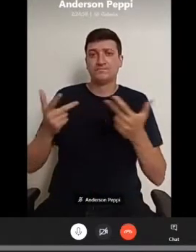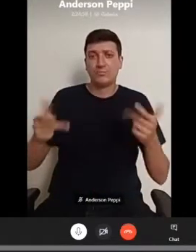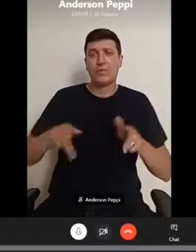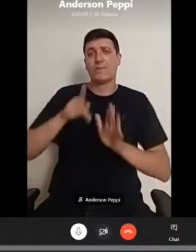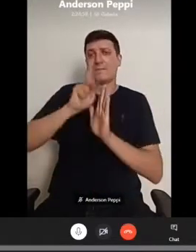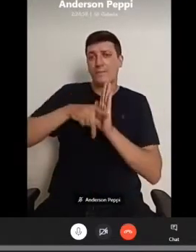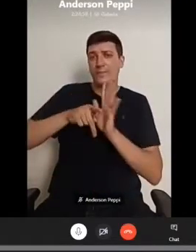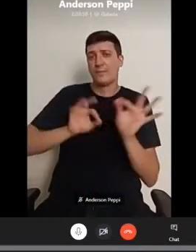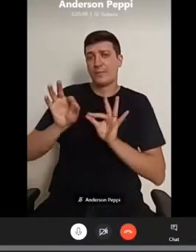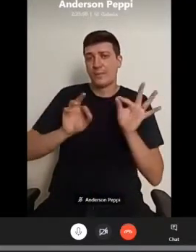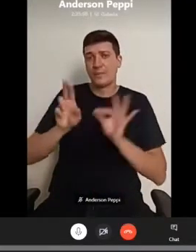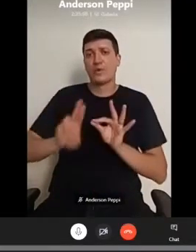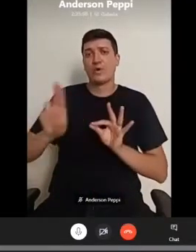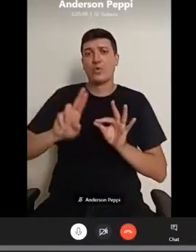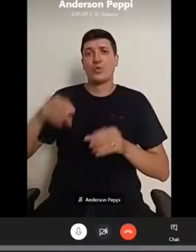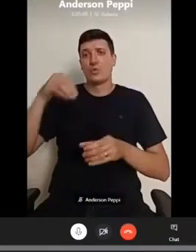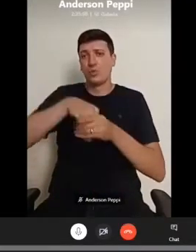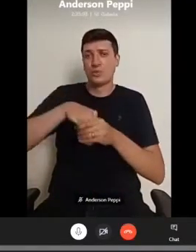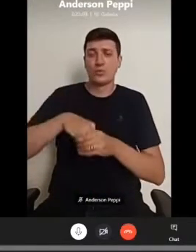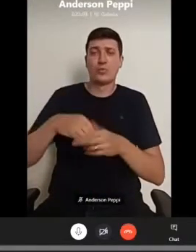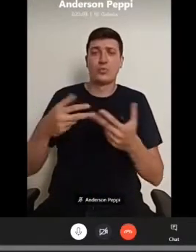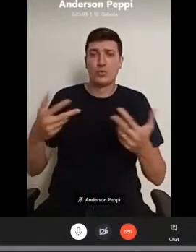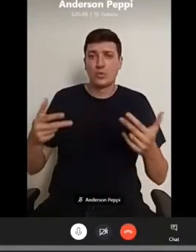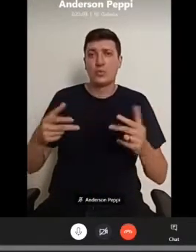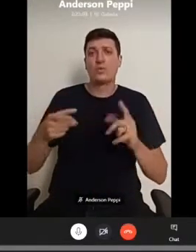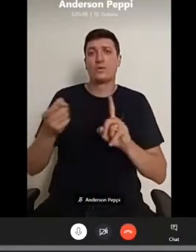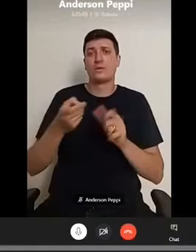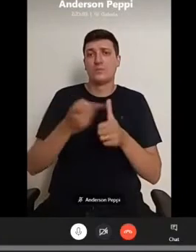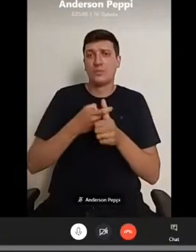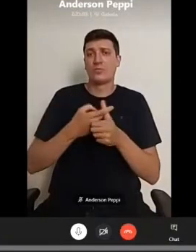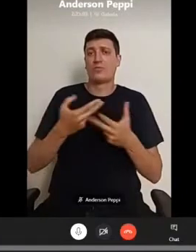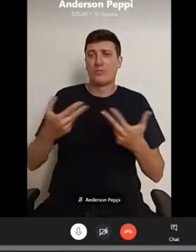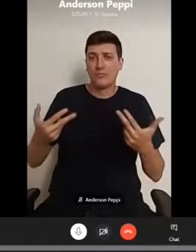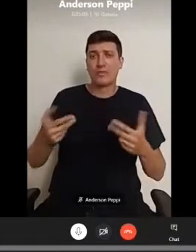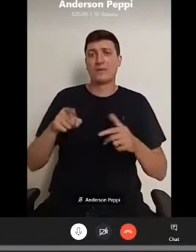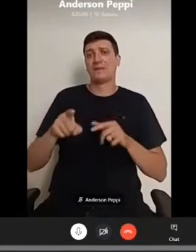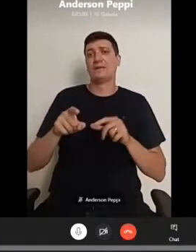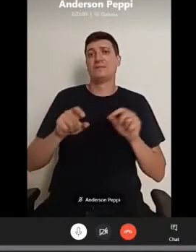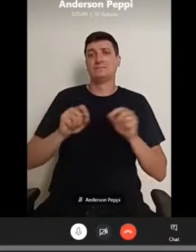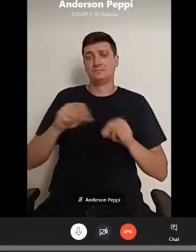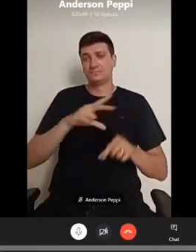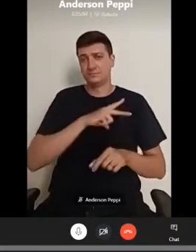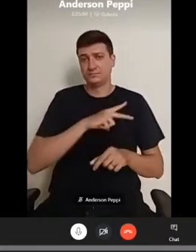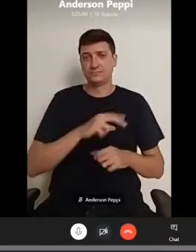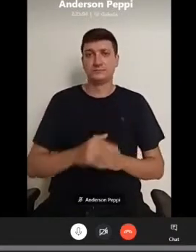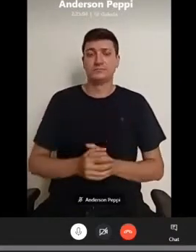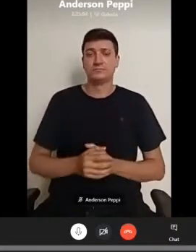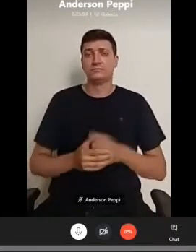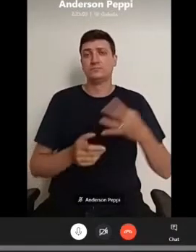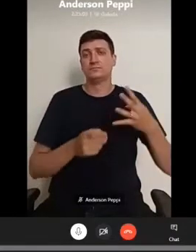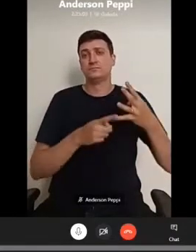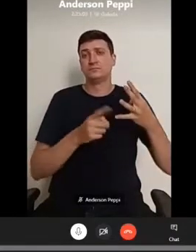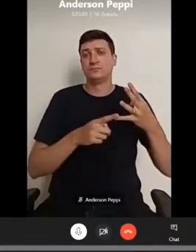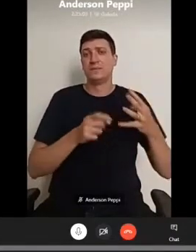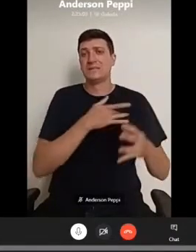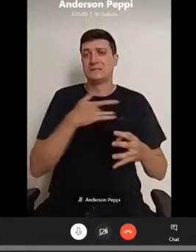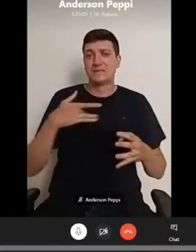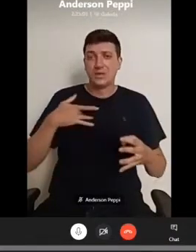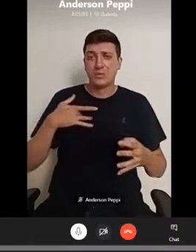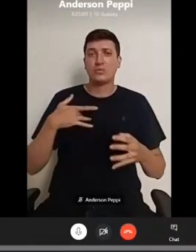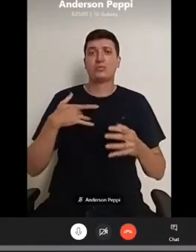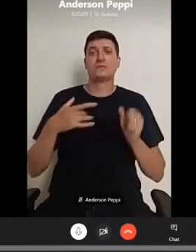Ocupação, Parcelamento do Solo e Atividades Privadas, Saúde, Educação, Cultura,